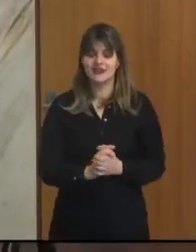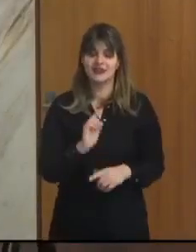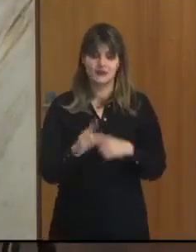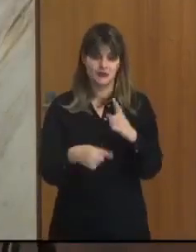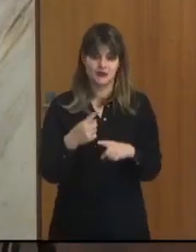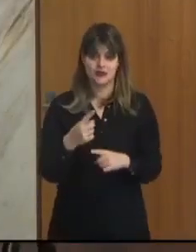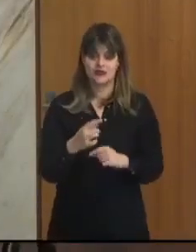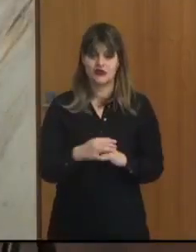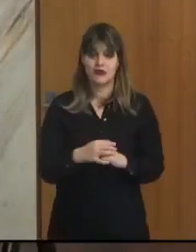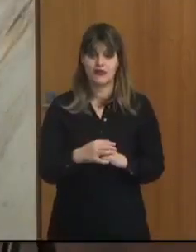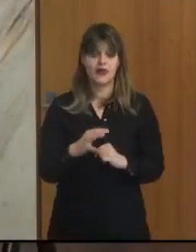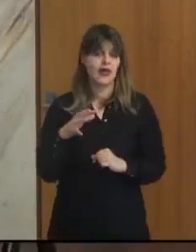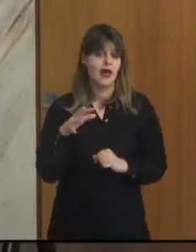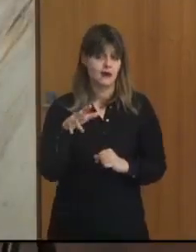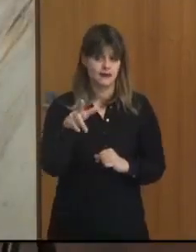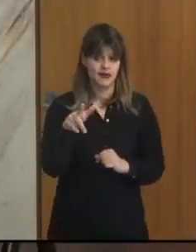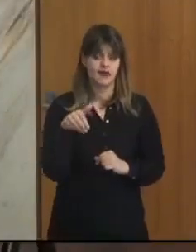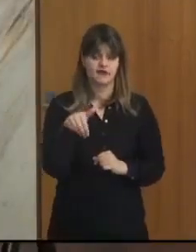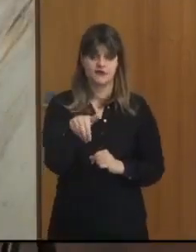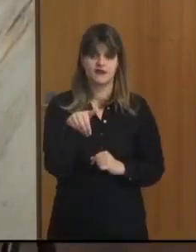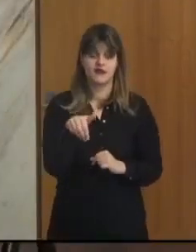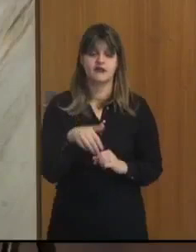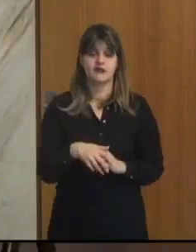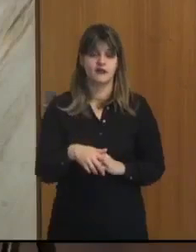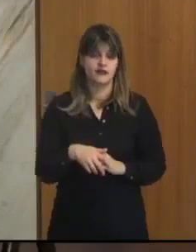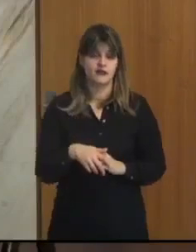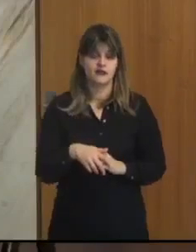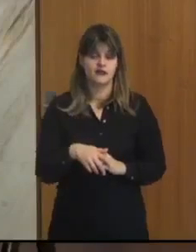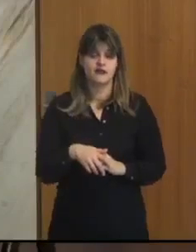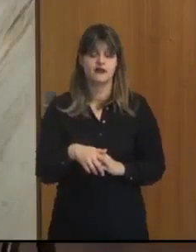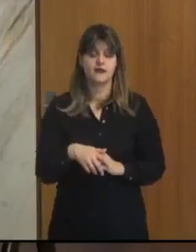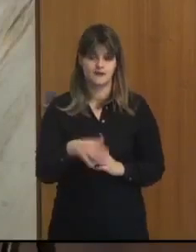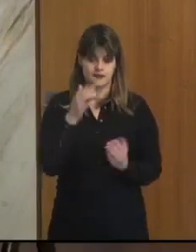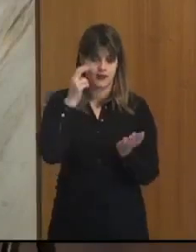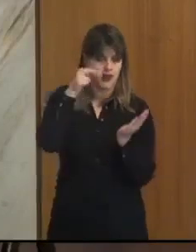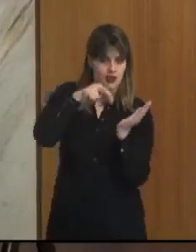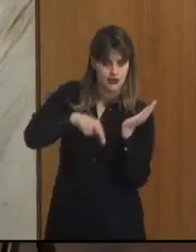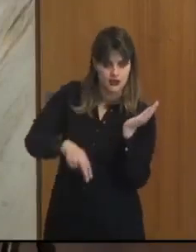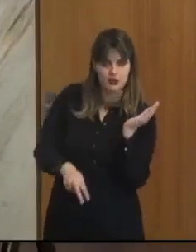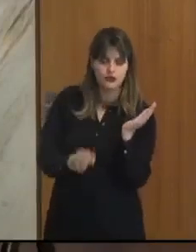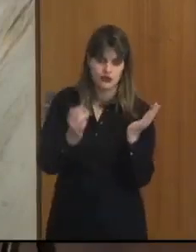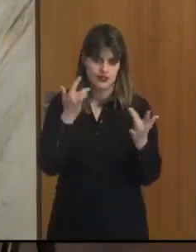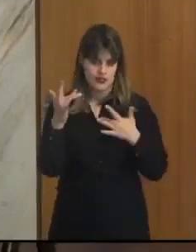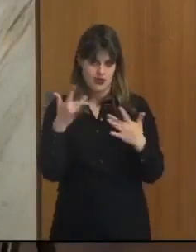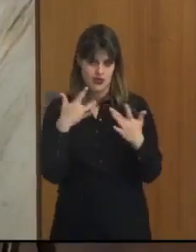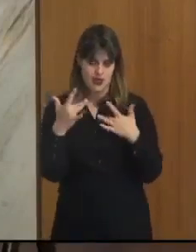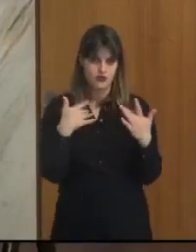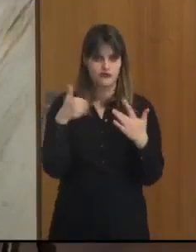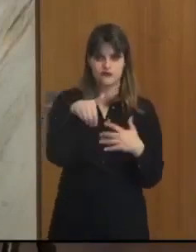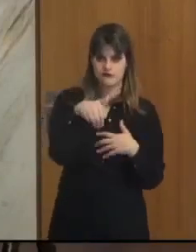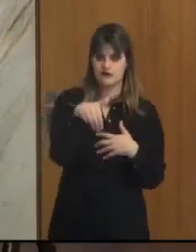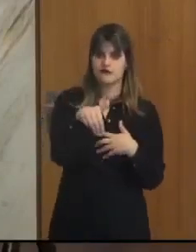Depois, amanhã teremos então a leitura encenada, A Lenda do Campo da Velha, onde estará presente